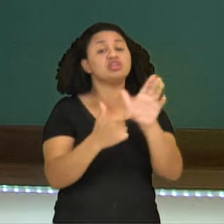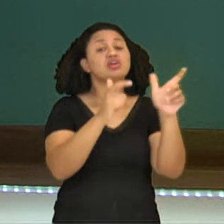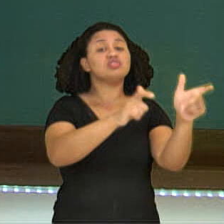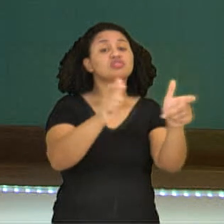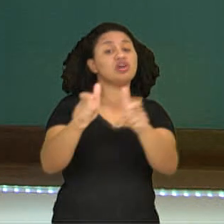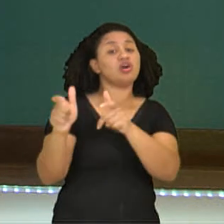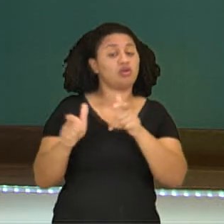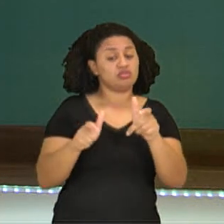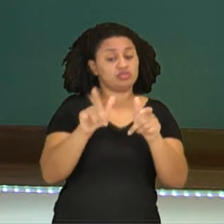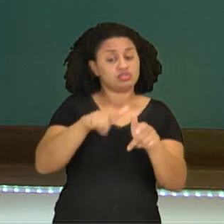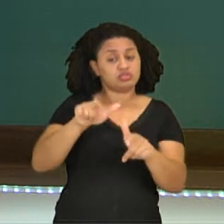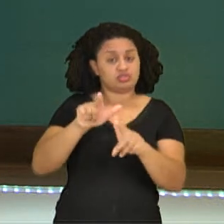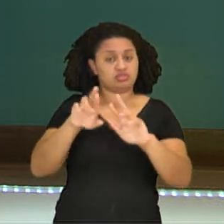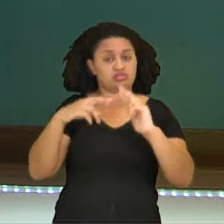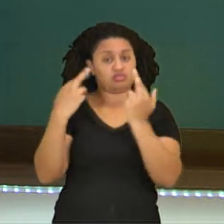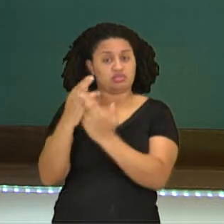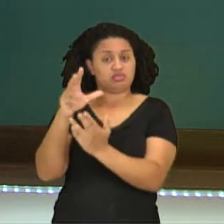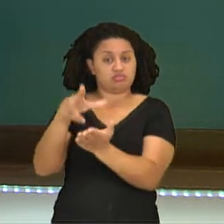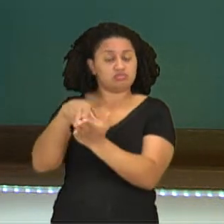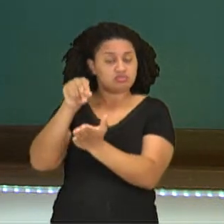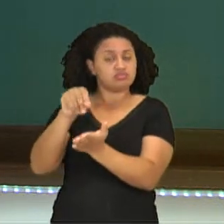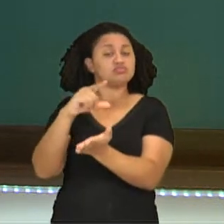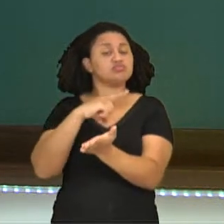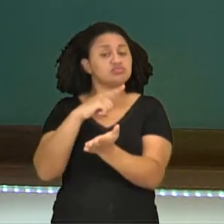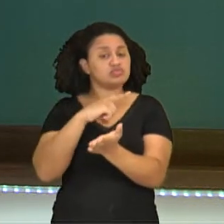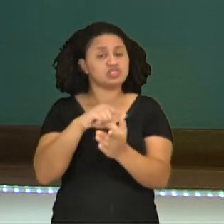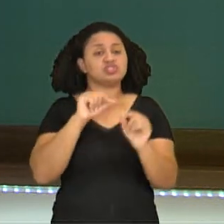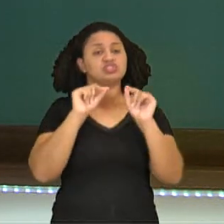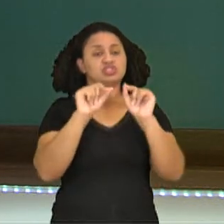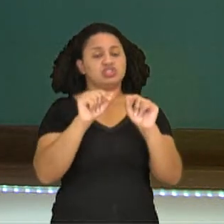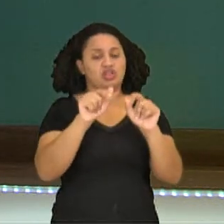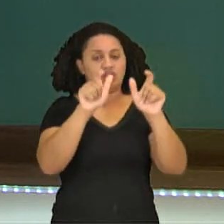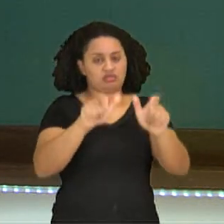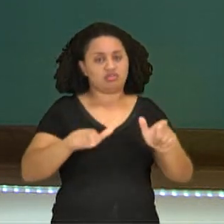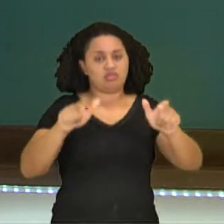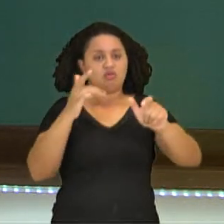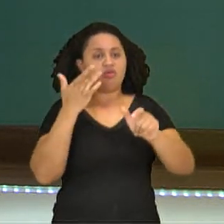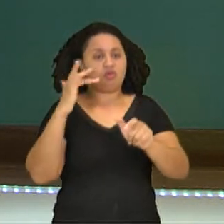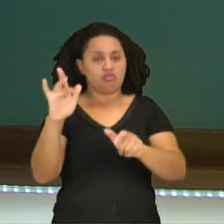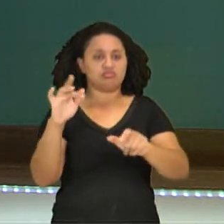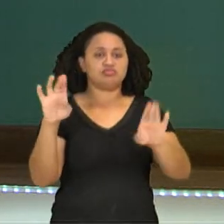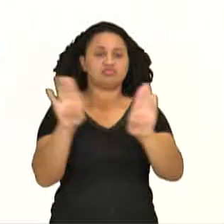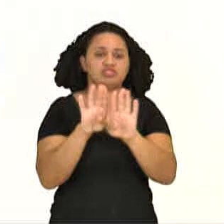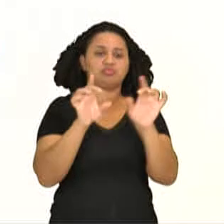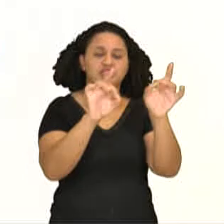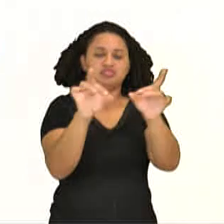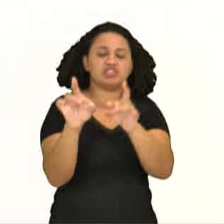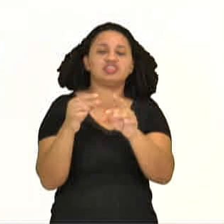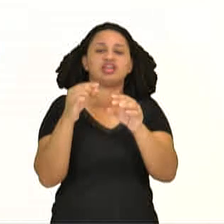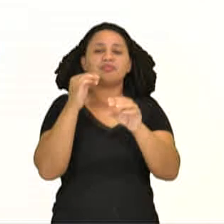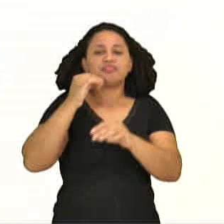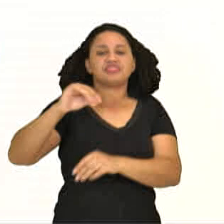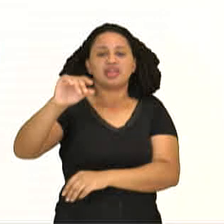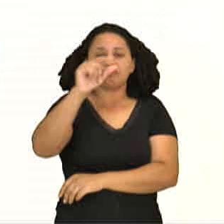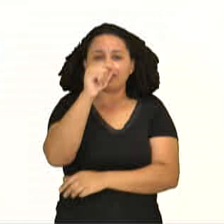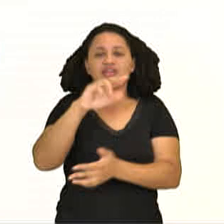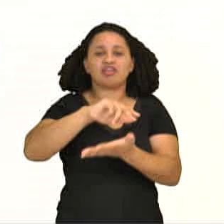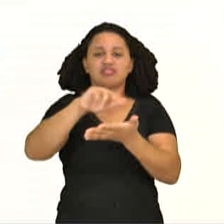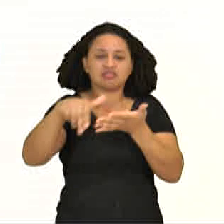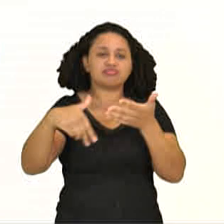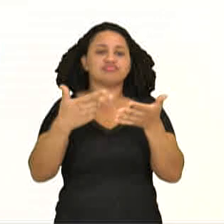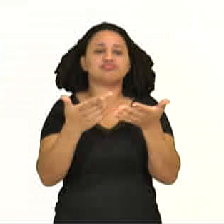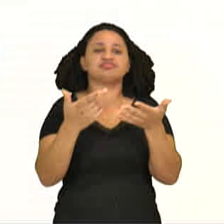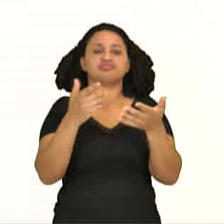da Núbia, do reino de Kush, estavam as minas de ouro. Vendiam também temperos para o Egito e,